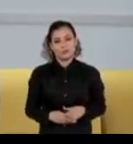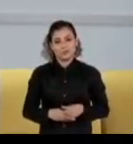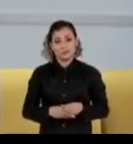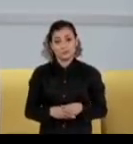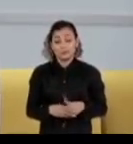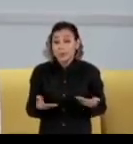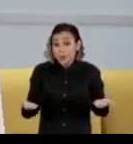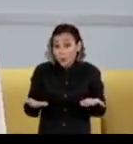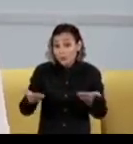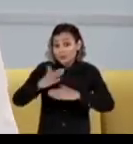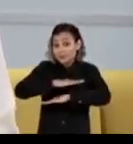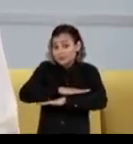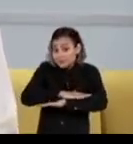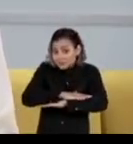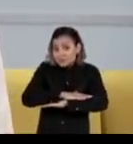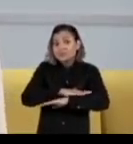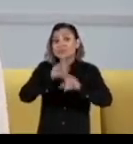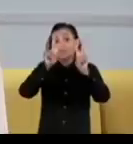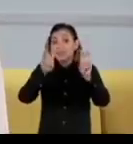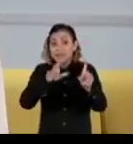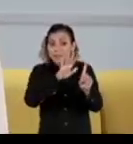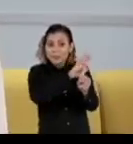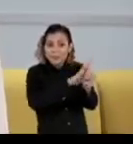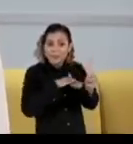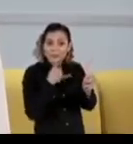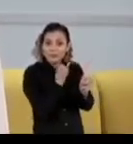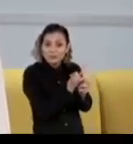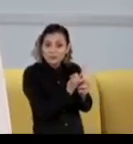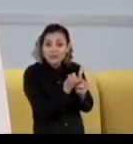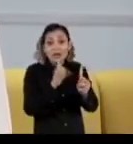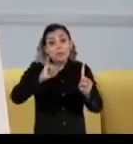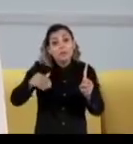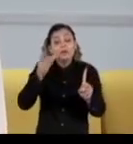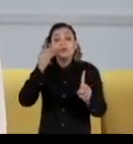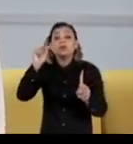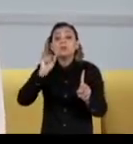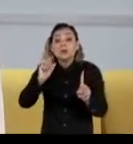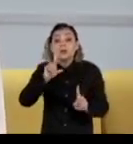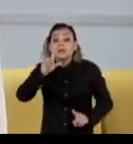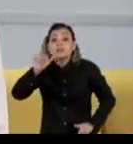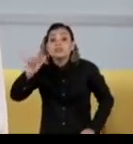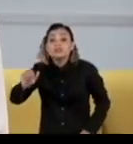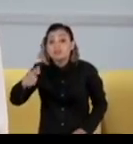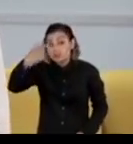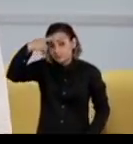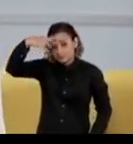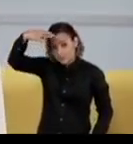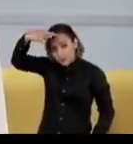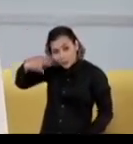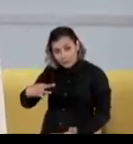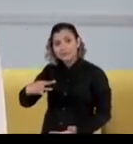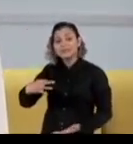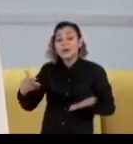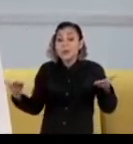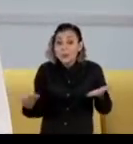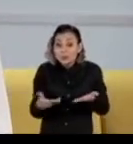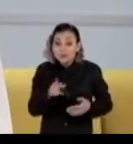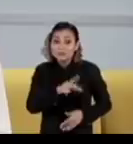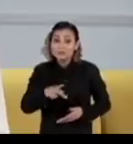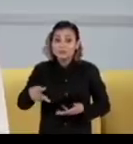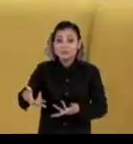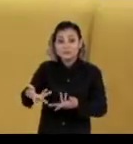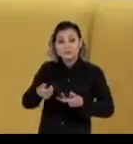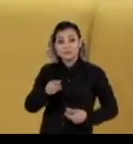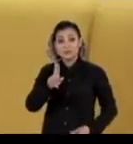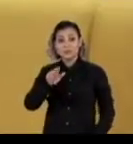Bom, e no estúdio para falar sobre o bullying, aproveitando a data em que se comemora o Dia da Compreensão, nós recebemos a professora da